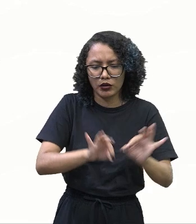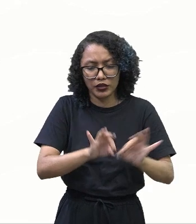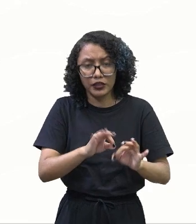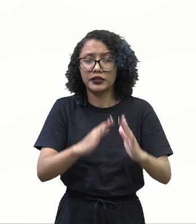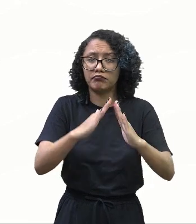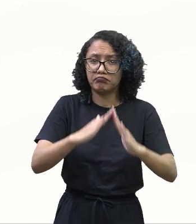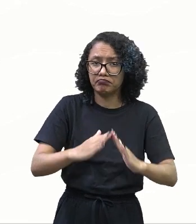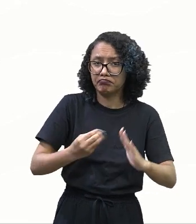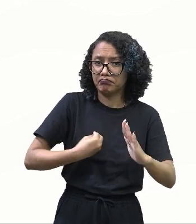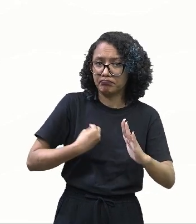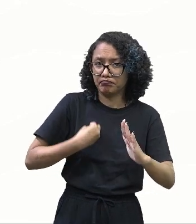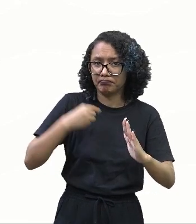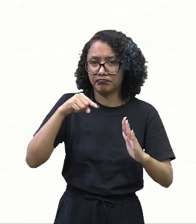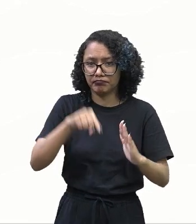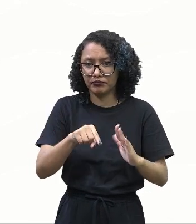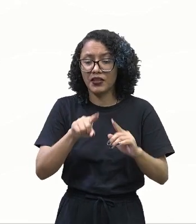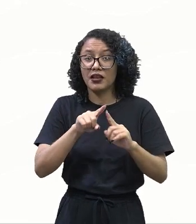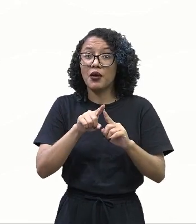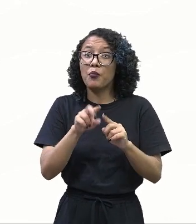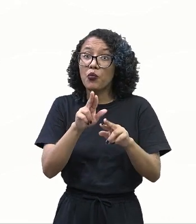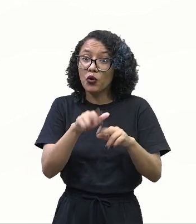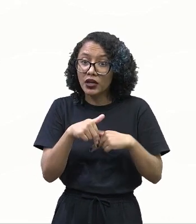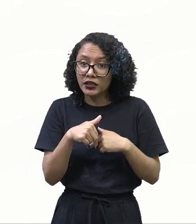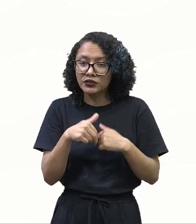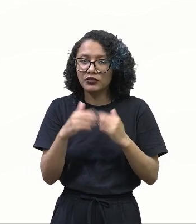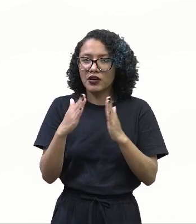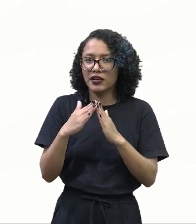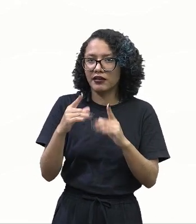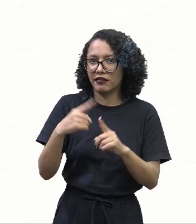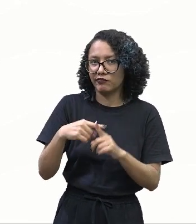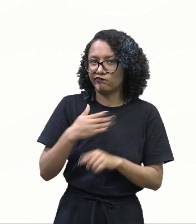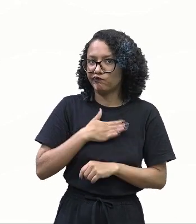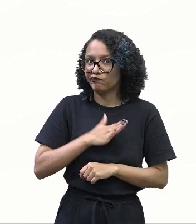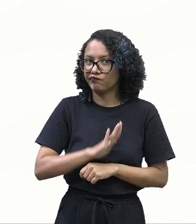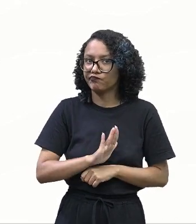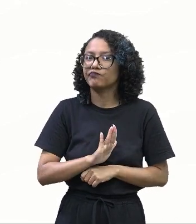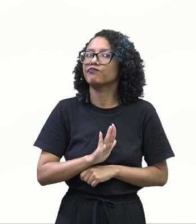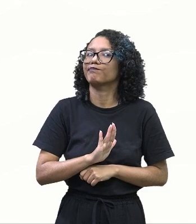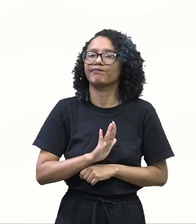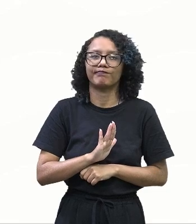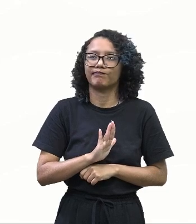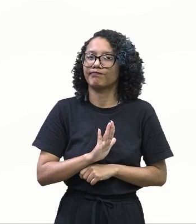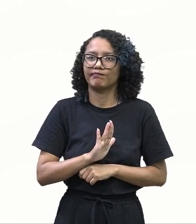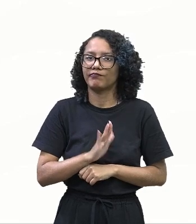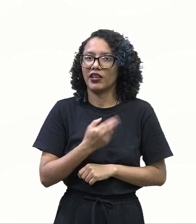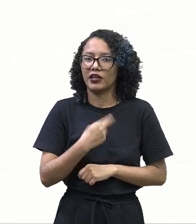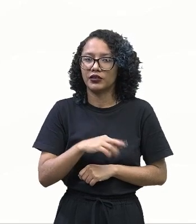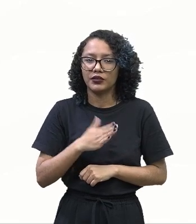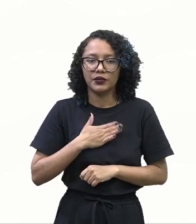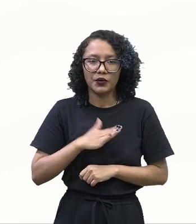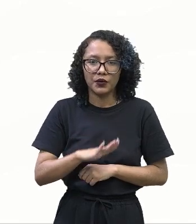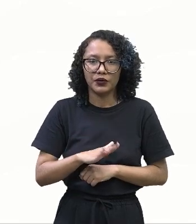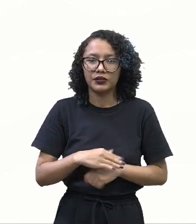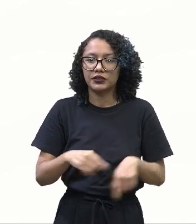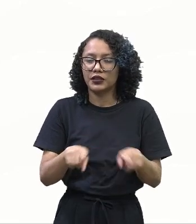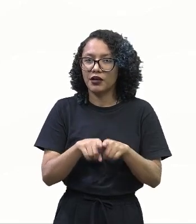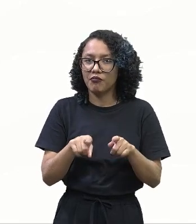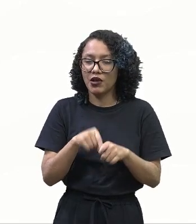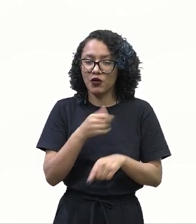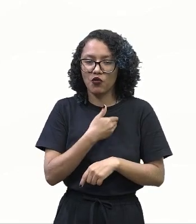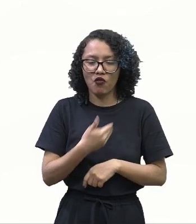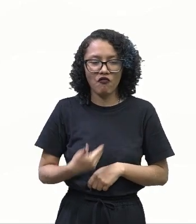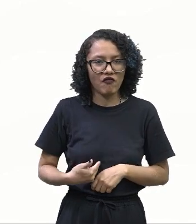localidade. Isso não vai ser bem visto pela igreja, não vai ser bem visto pelas forças do